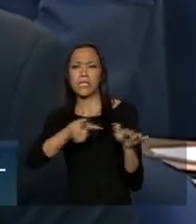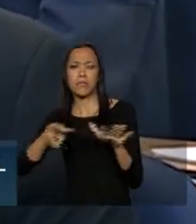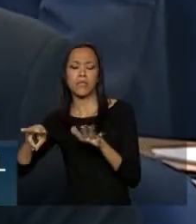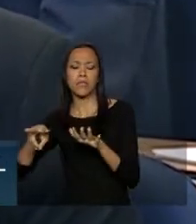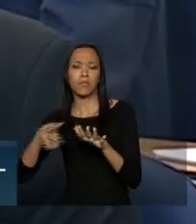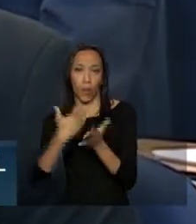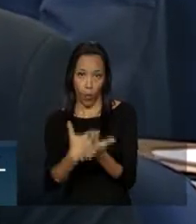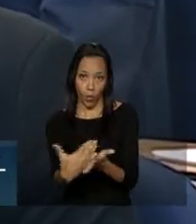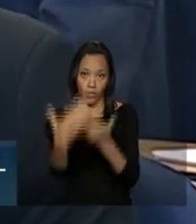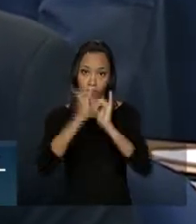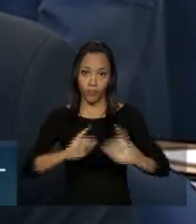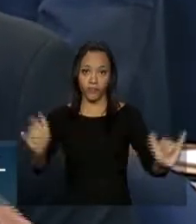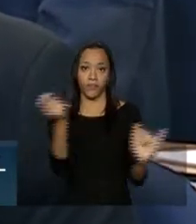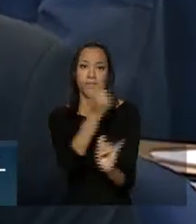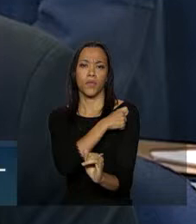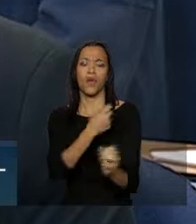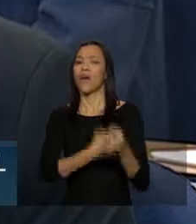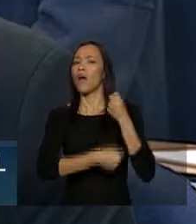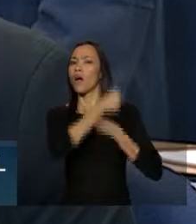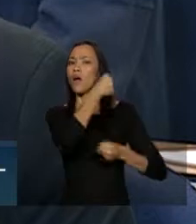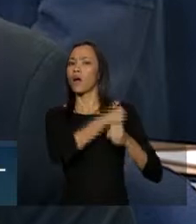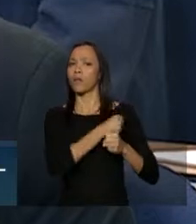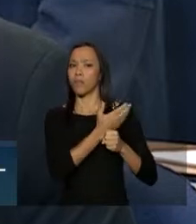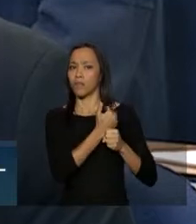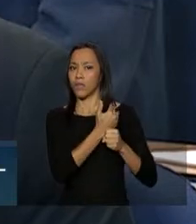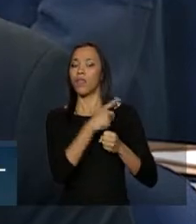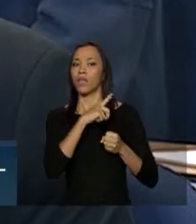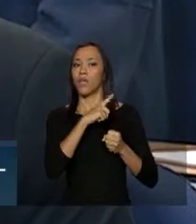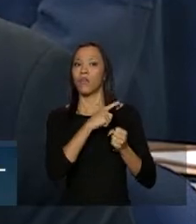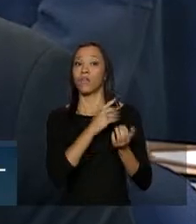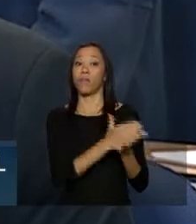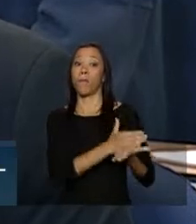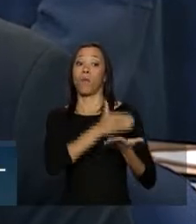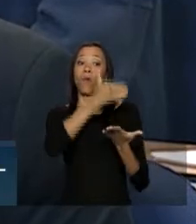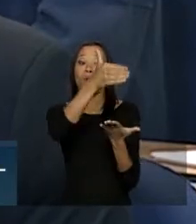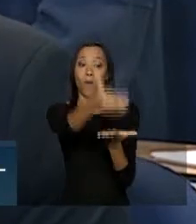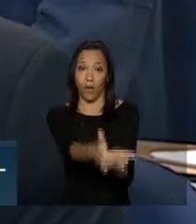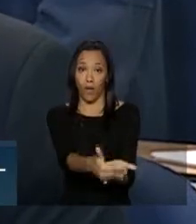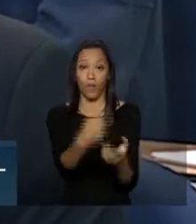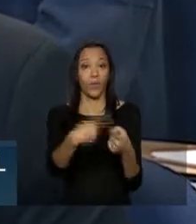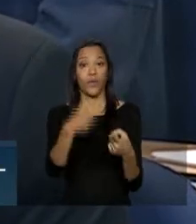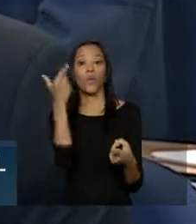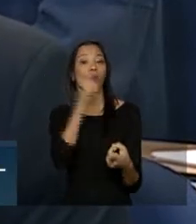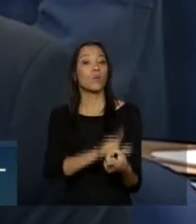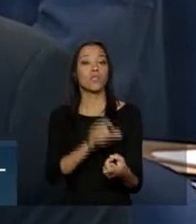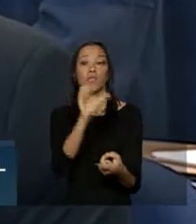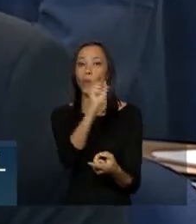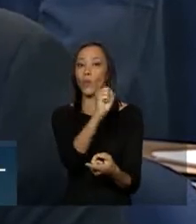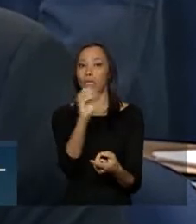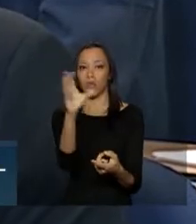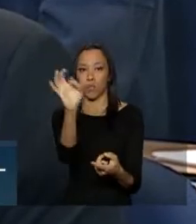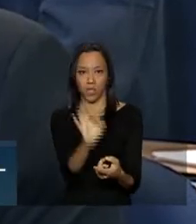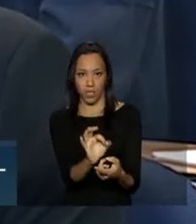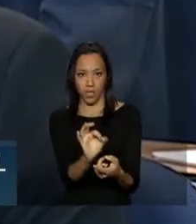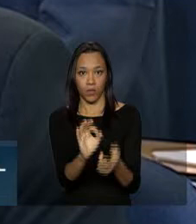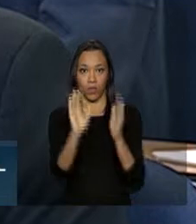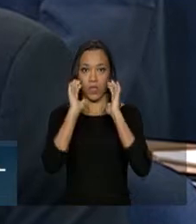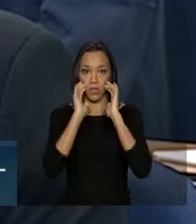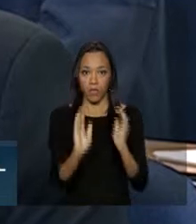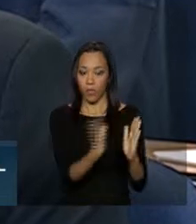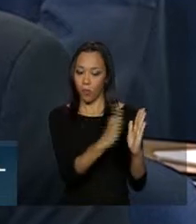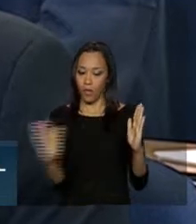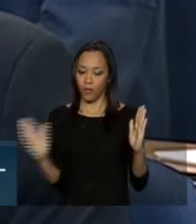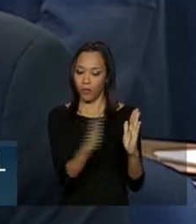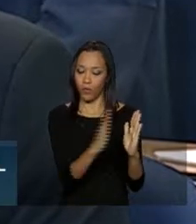ano passado houve uma prorrogação na campanha porque não conseguiu atingir os 80% dentro do prazo. A soma desses